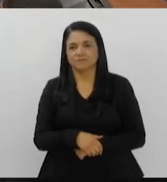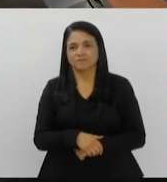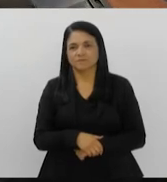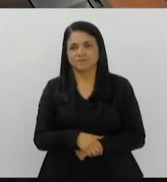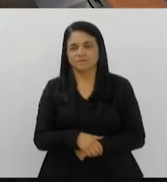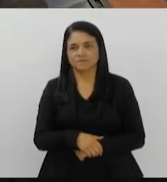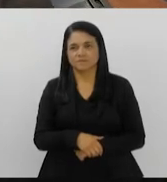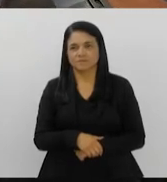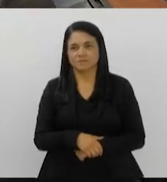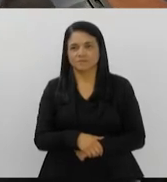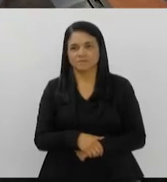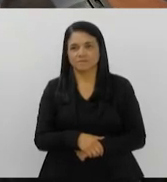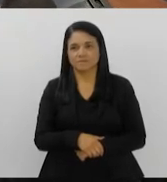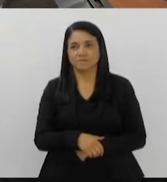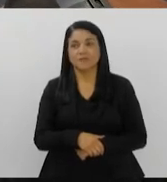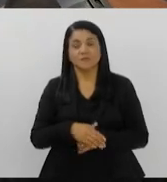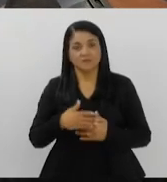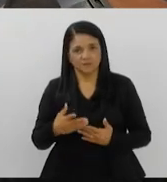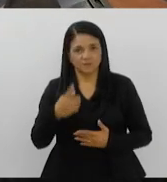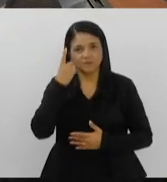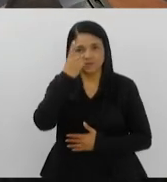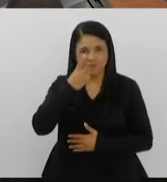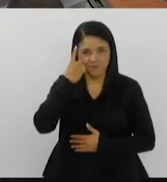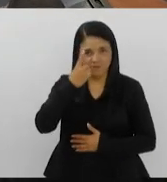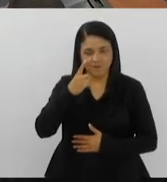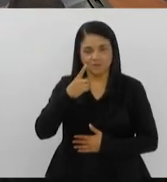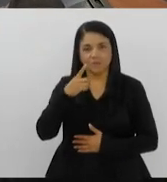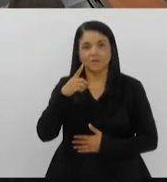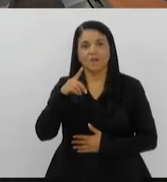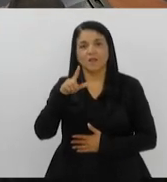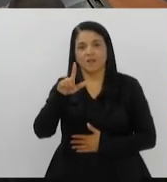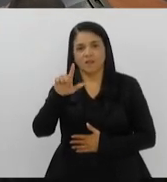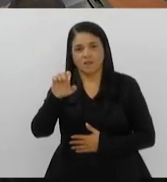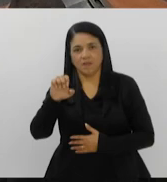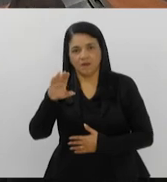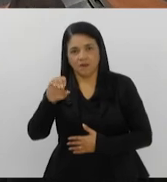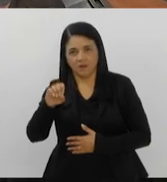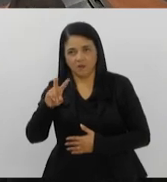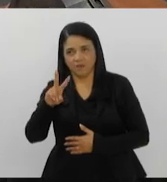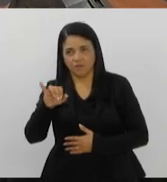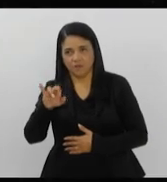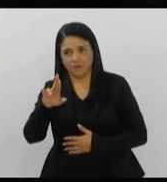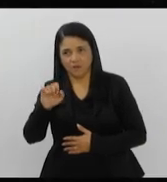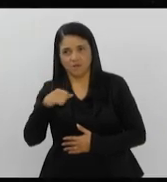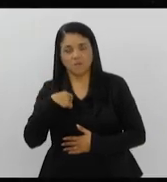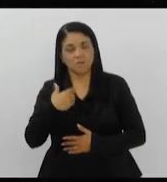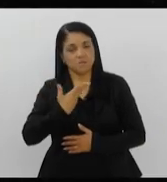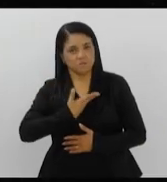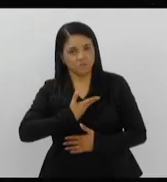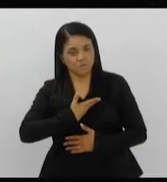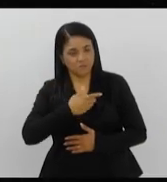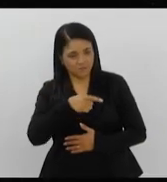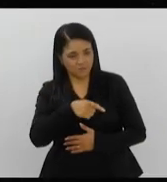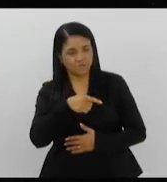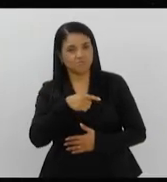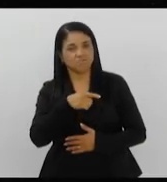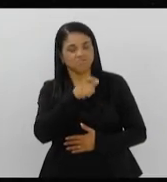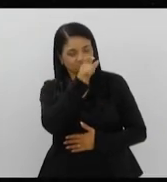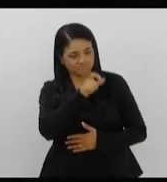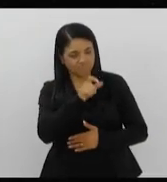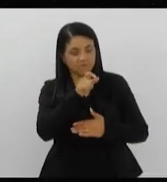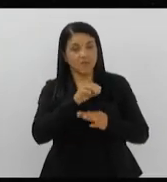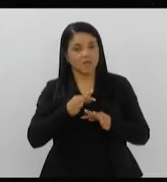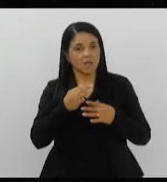esquerda excelentíssimo deputado estadual Léo Vieira pessoa de que eu cumprimento as dem maisis